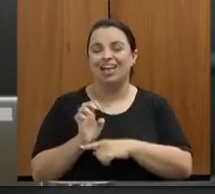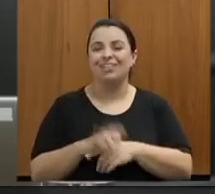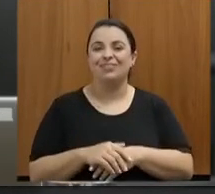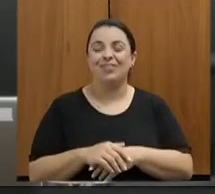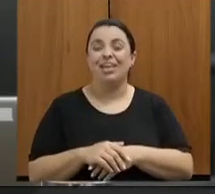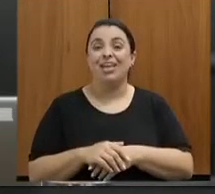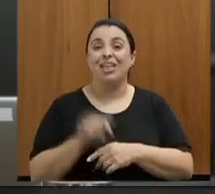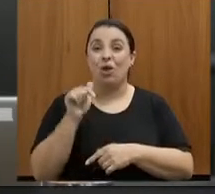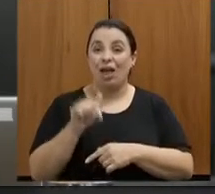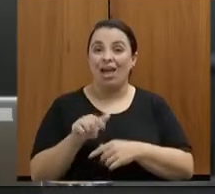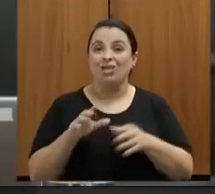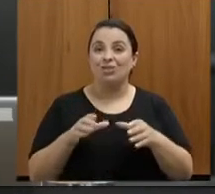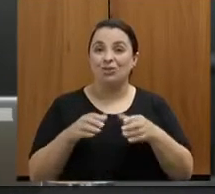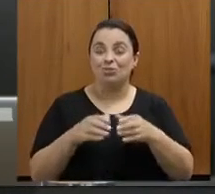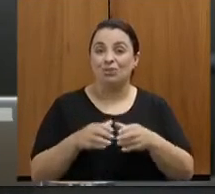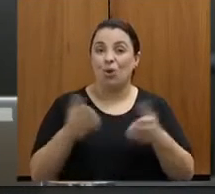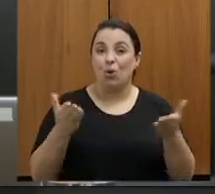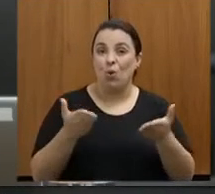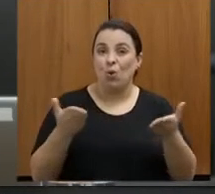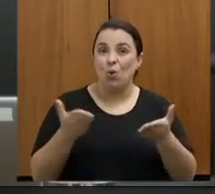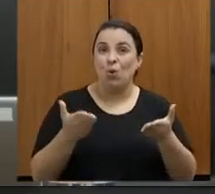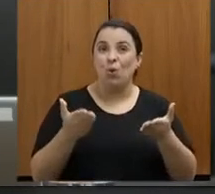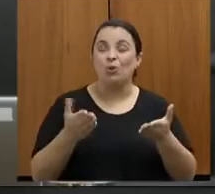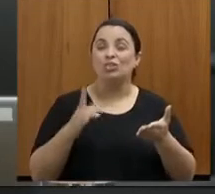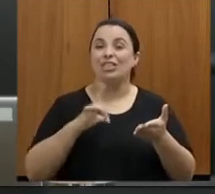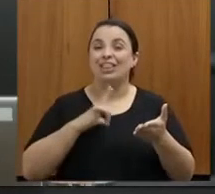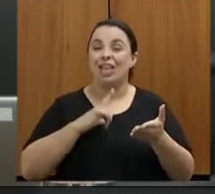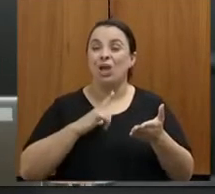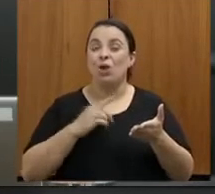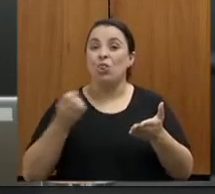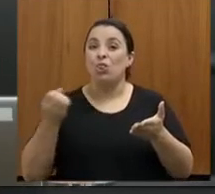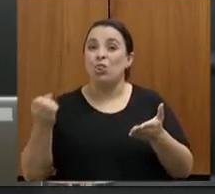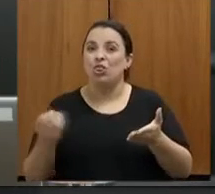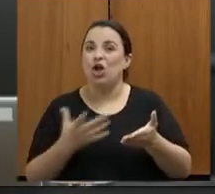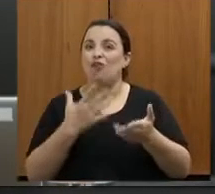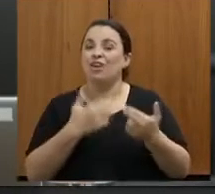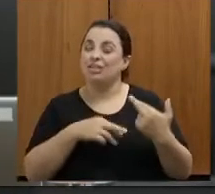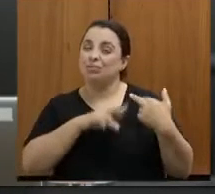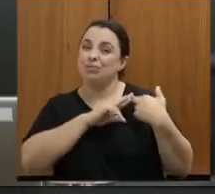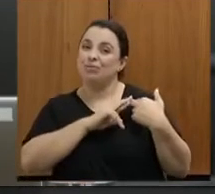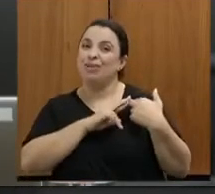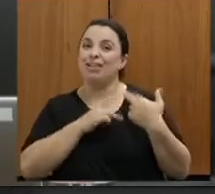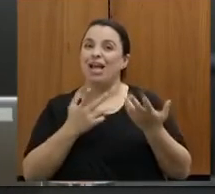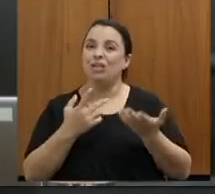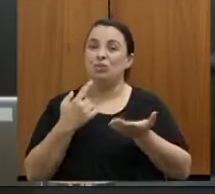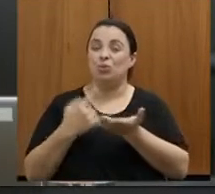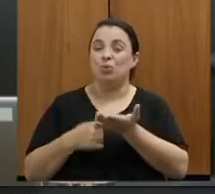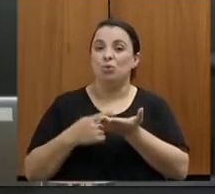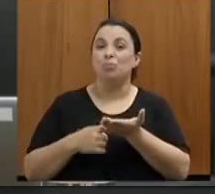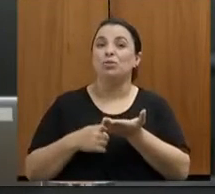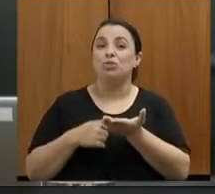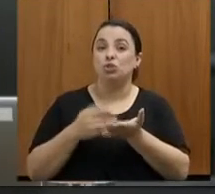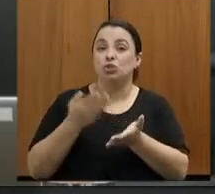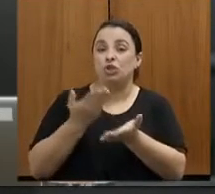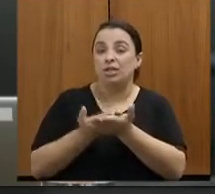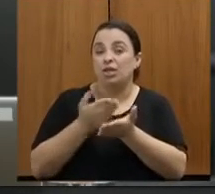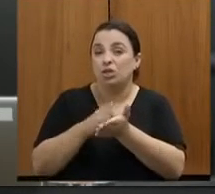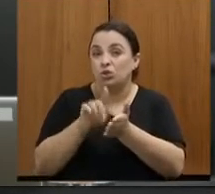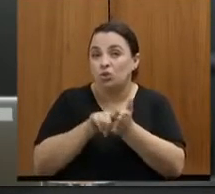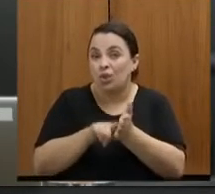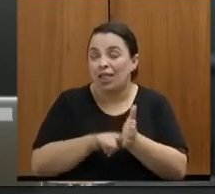desta comissão com uma tarefa, um dever de casa, de podermos fazer um estudo da